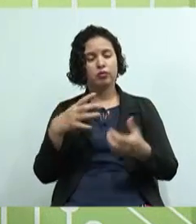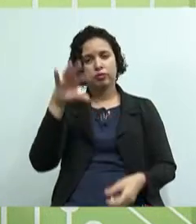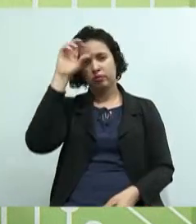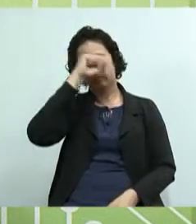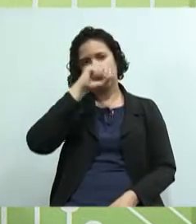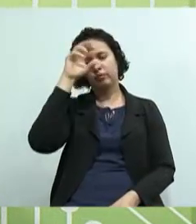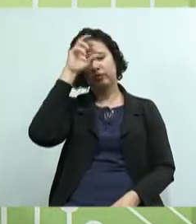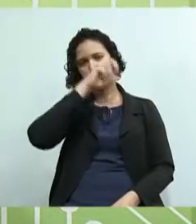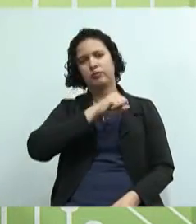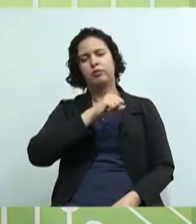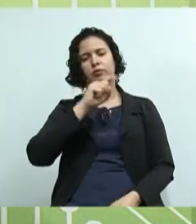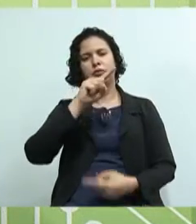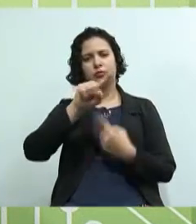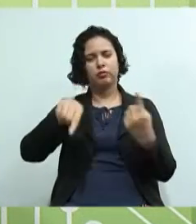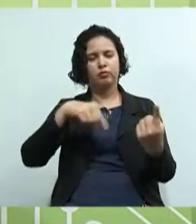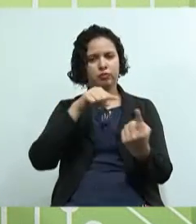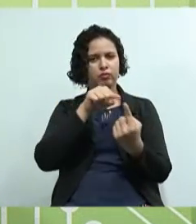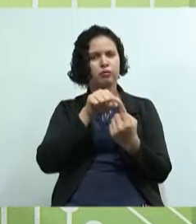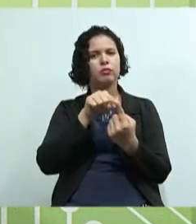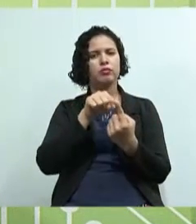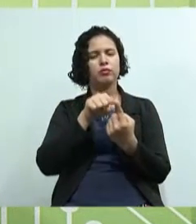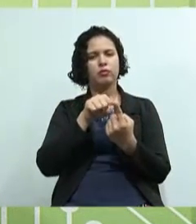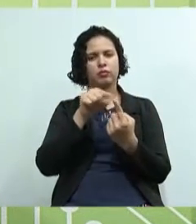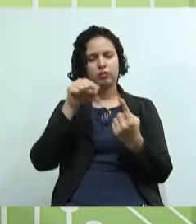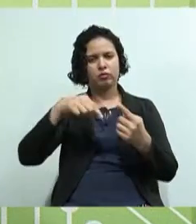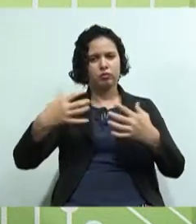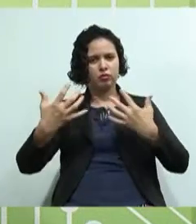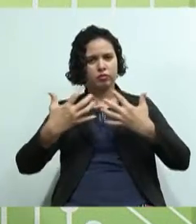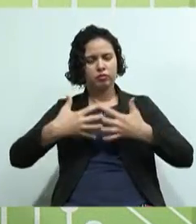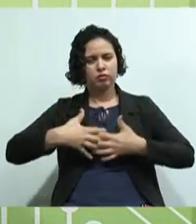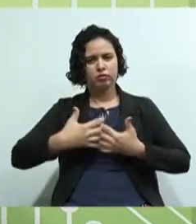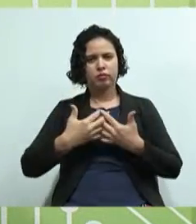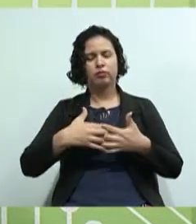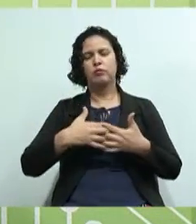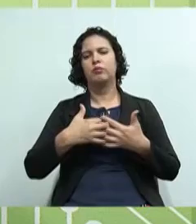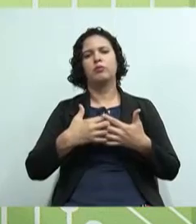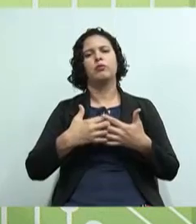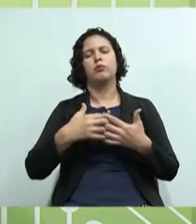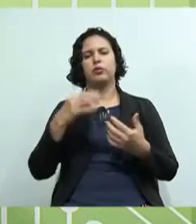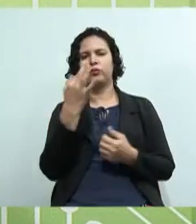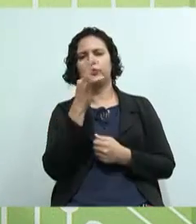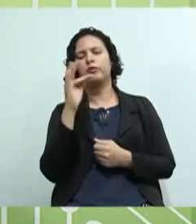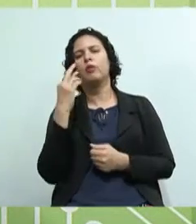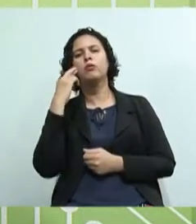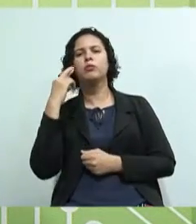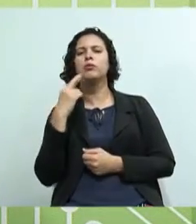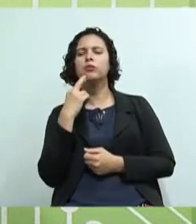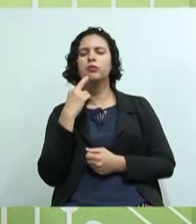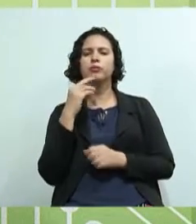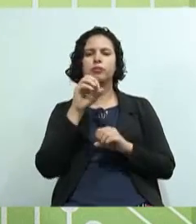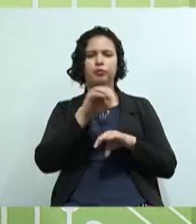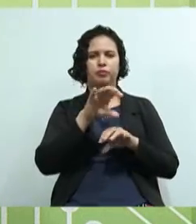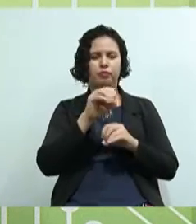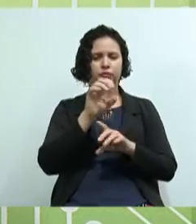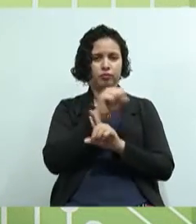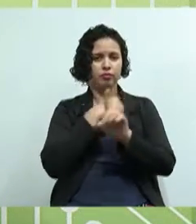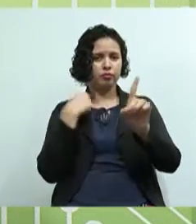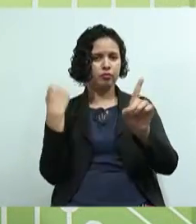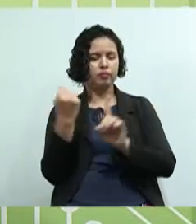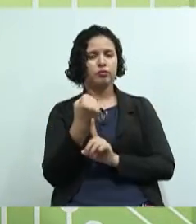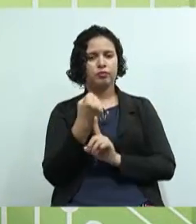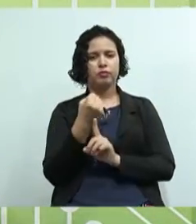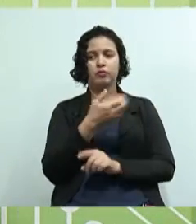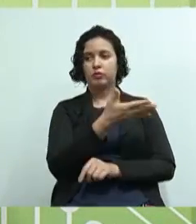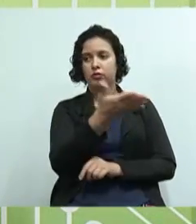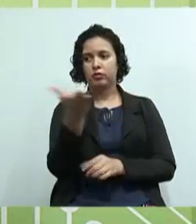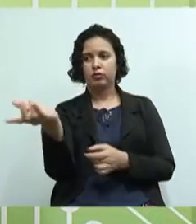nosso objetivo, esse é um dos grandes objetivos do Instituto Federal de Rondônia, que é levar esse conhecimento para a sociedade, com o objetivo de que a